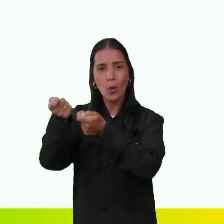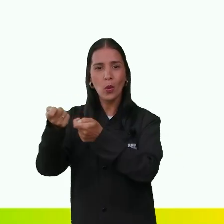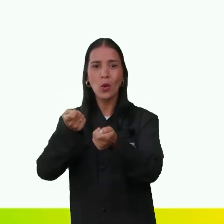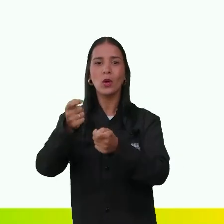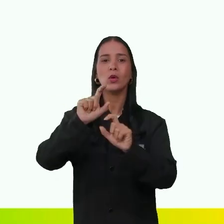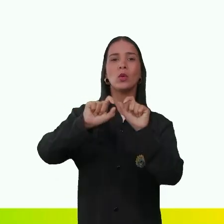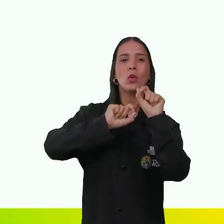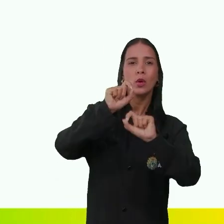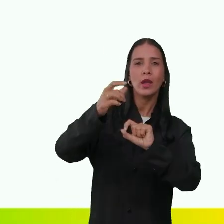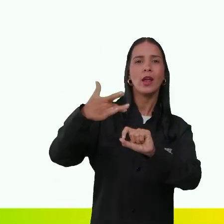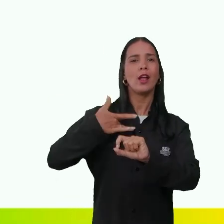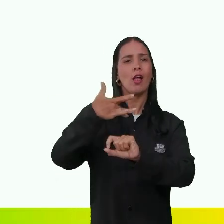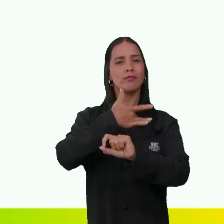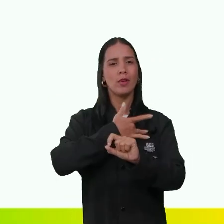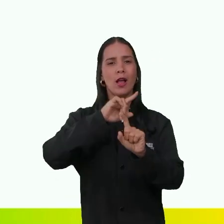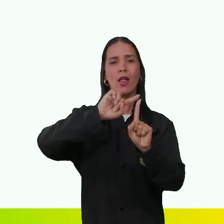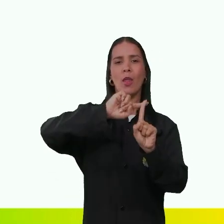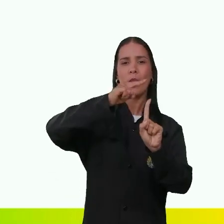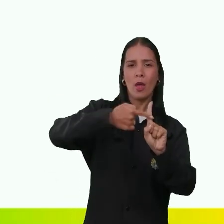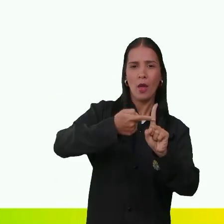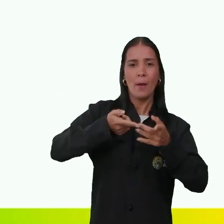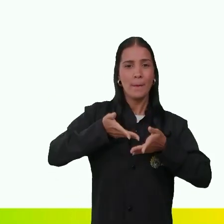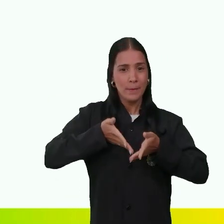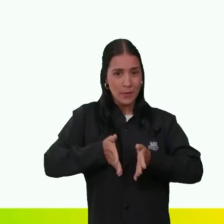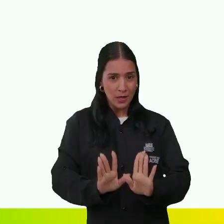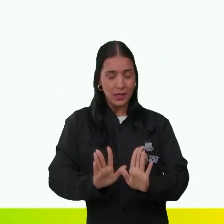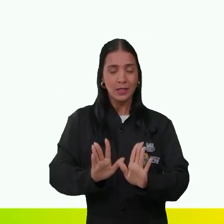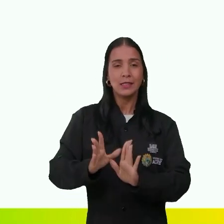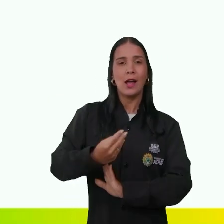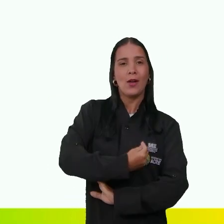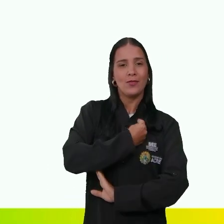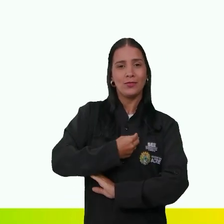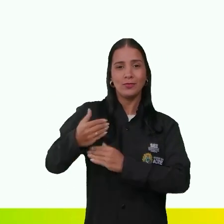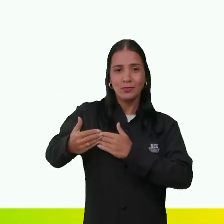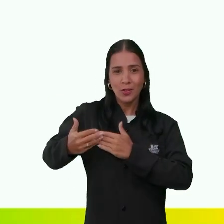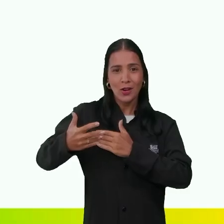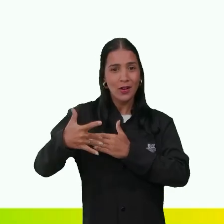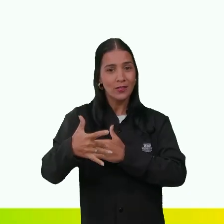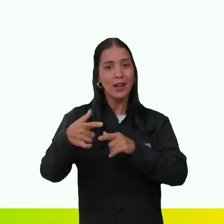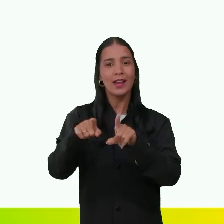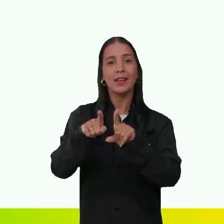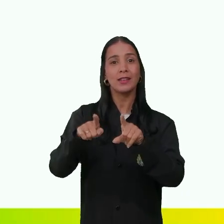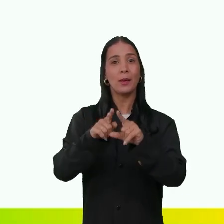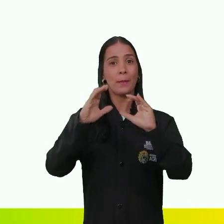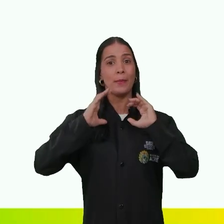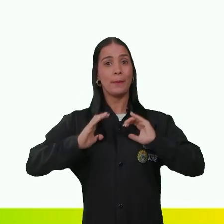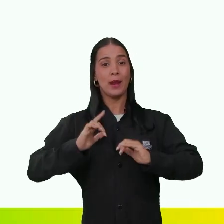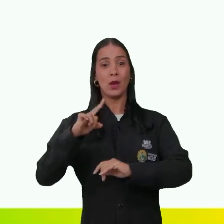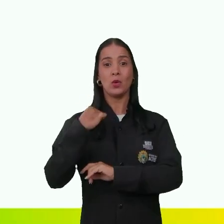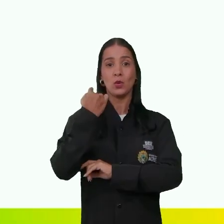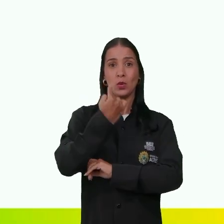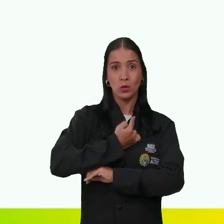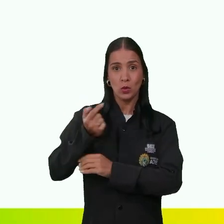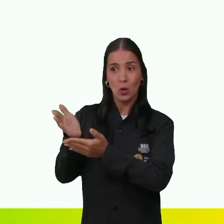saúde, longevidade e comportamento através de dados.